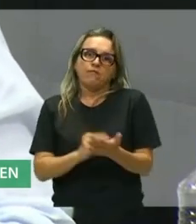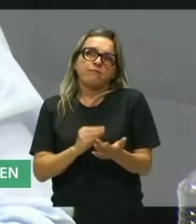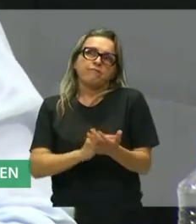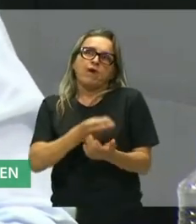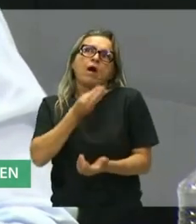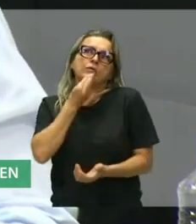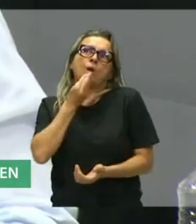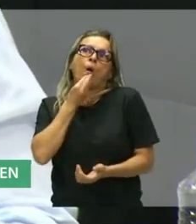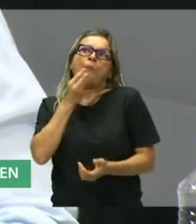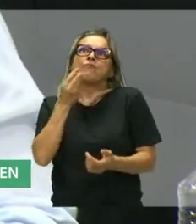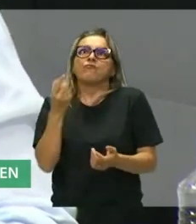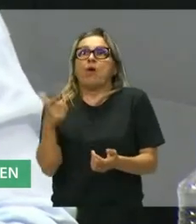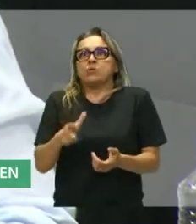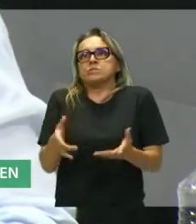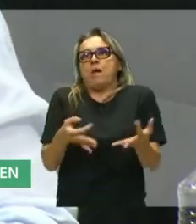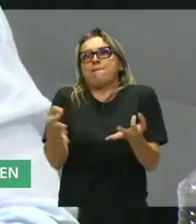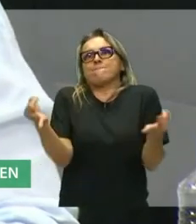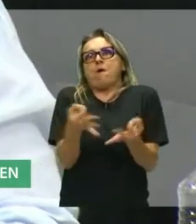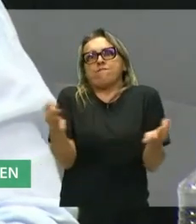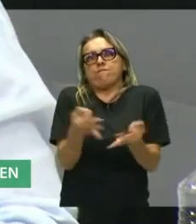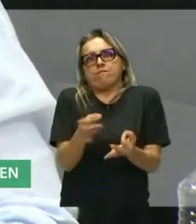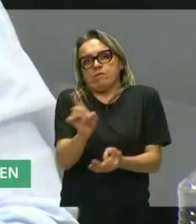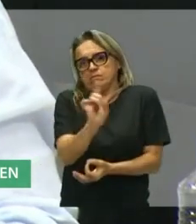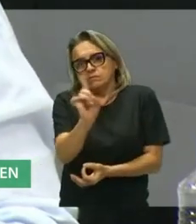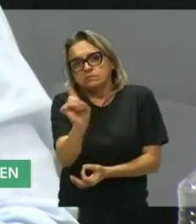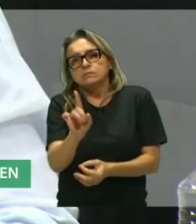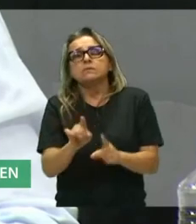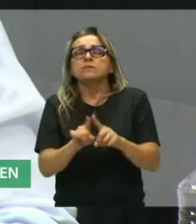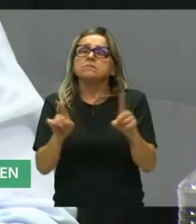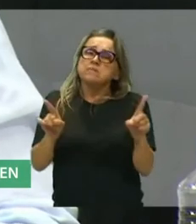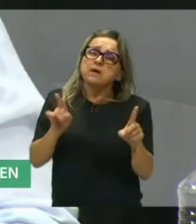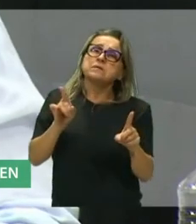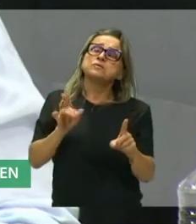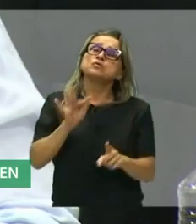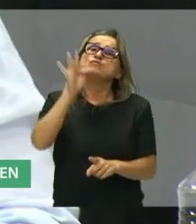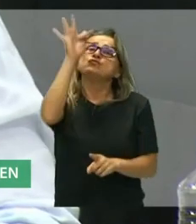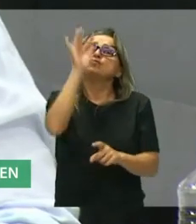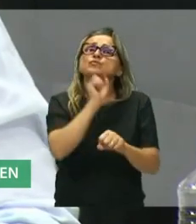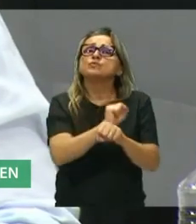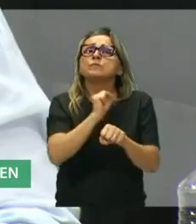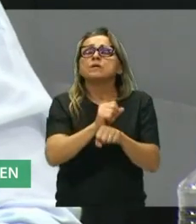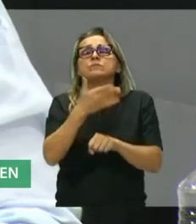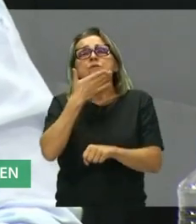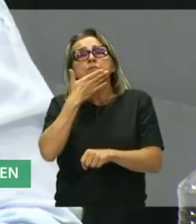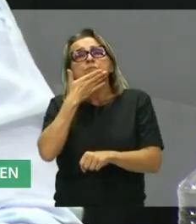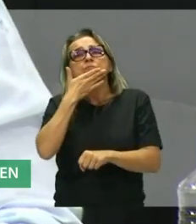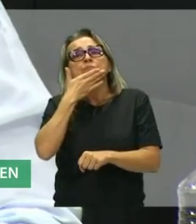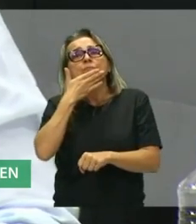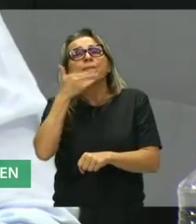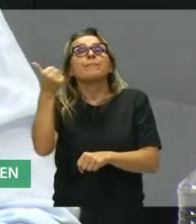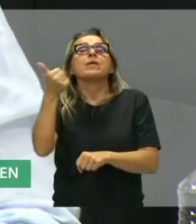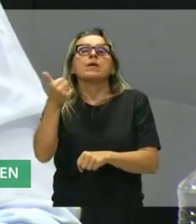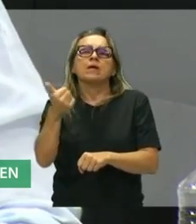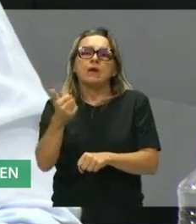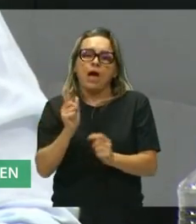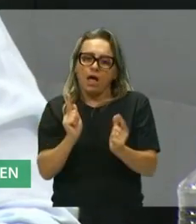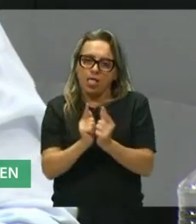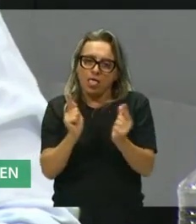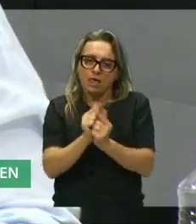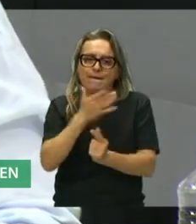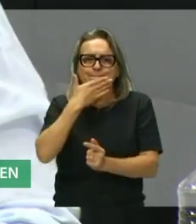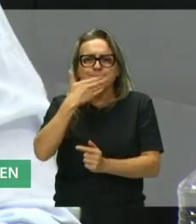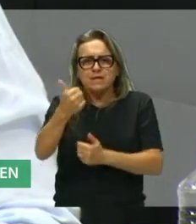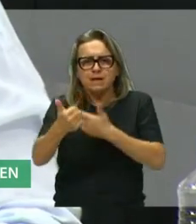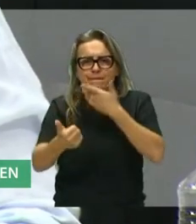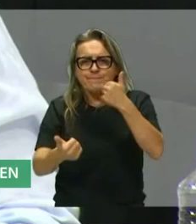obviamente, gostamos, queremos ao encontro de termos uma excelência de atendimento. Mas nós temos limitações, a gente não nega